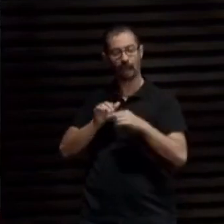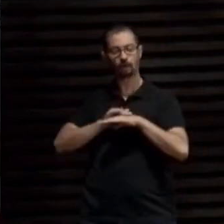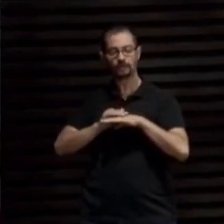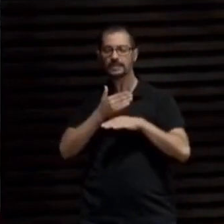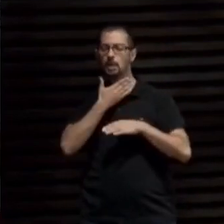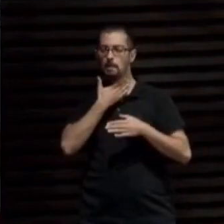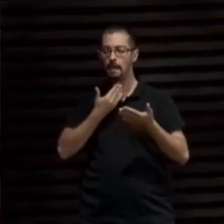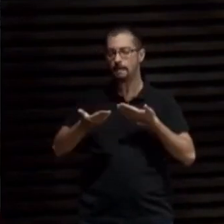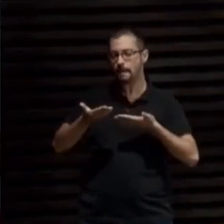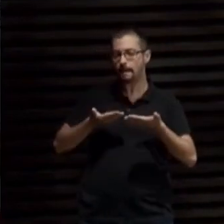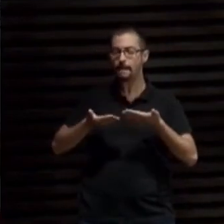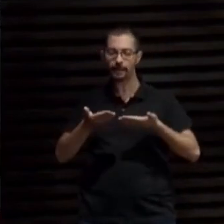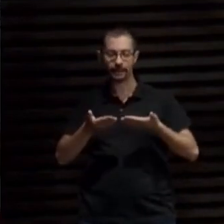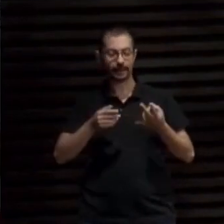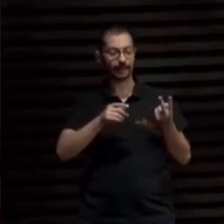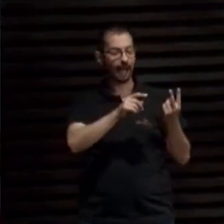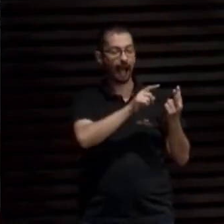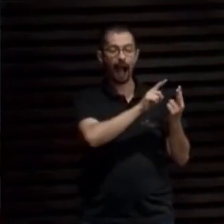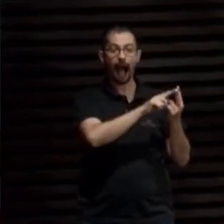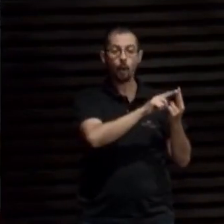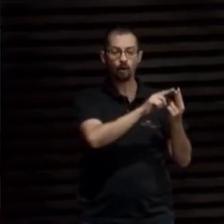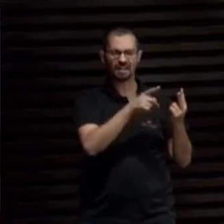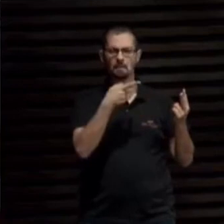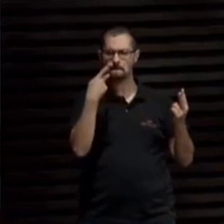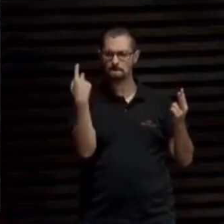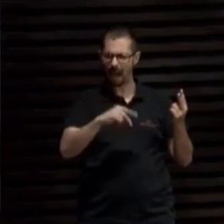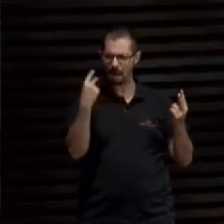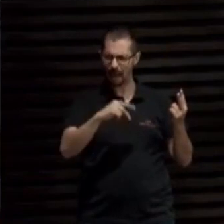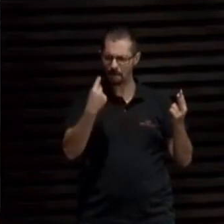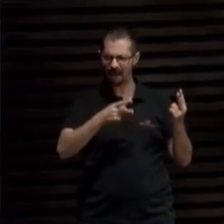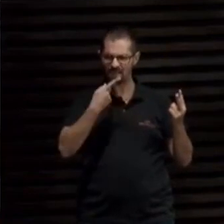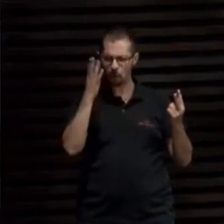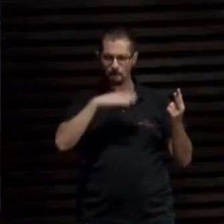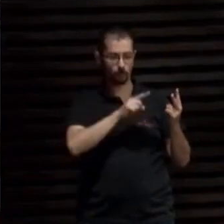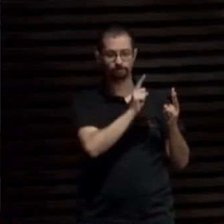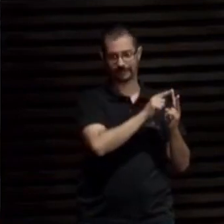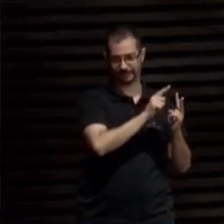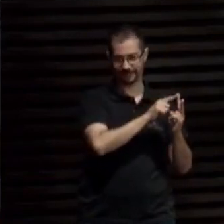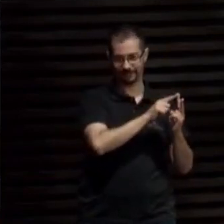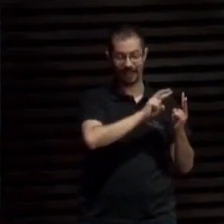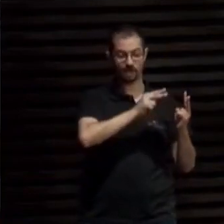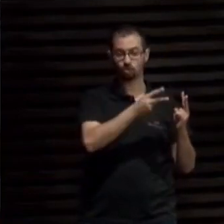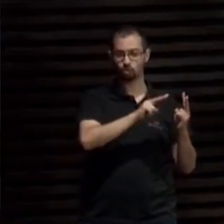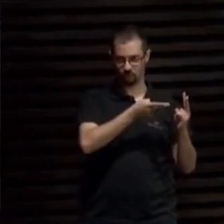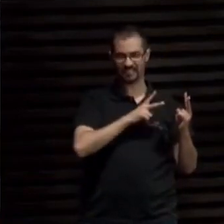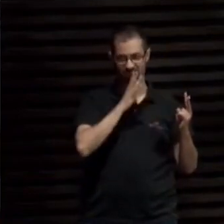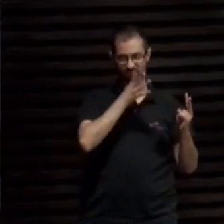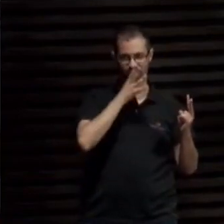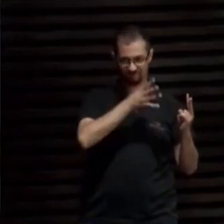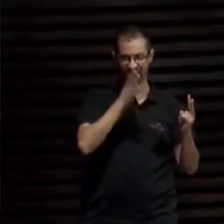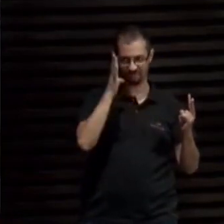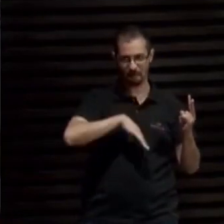Aí, no final, ela diz assim: mas sabe de uma coisa? Ninguém